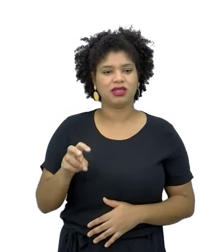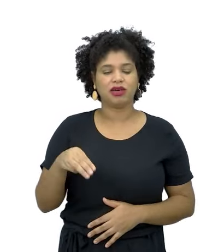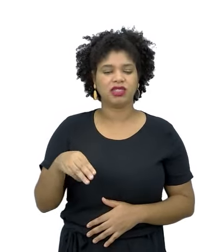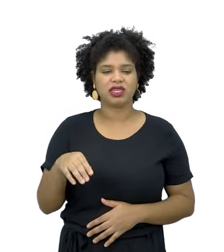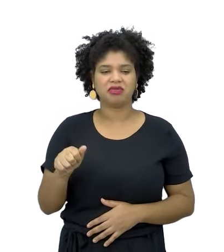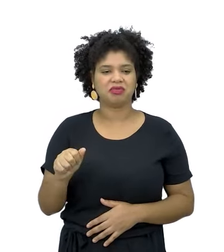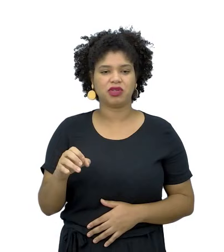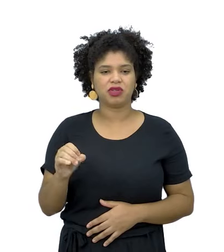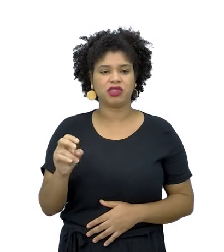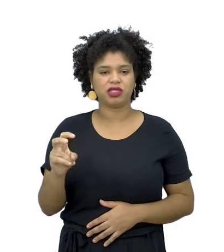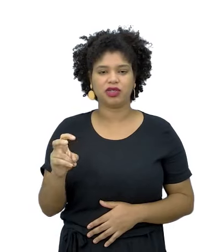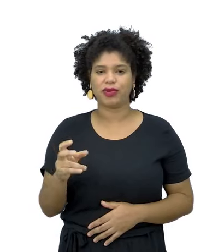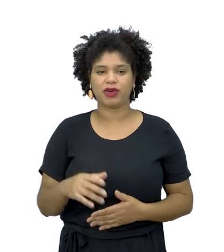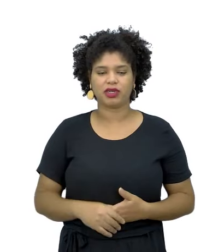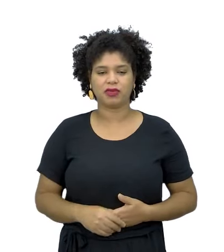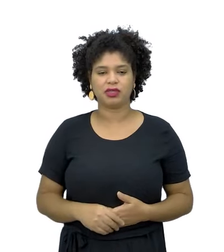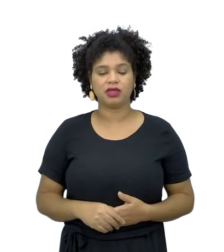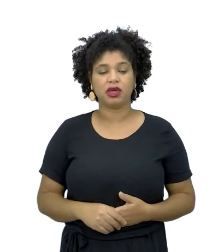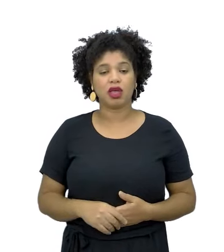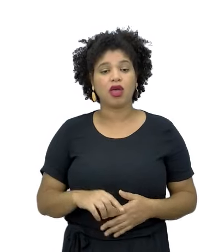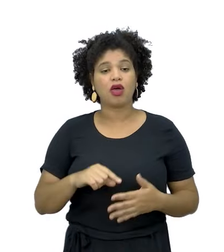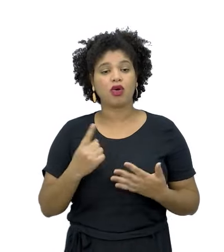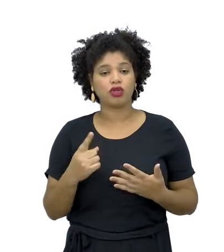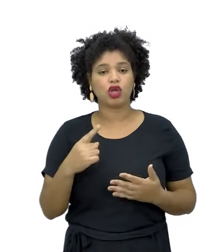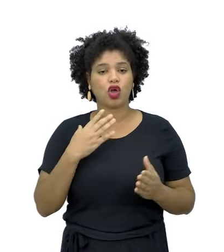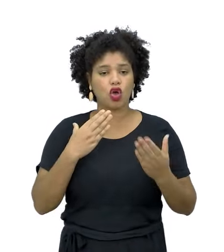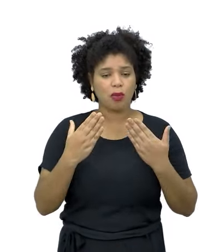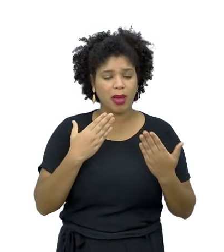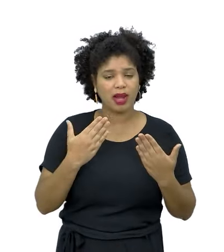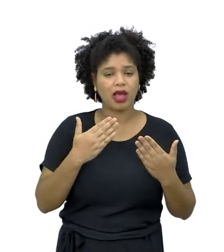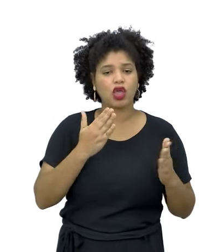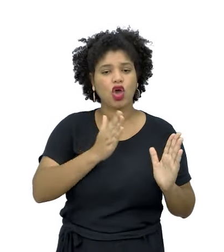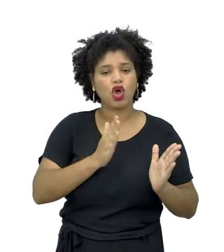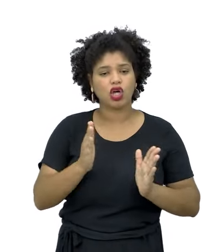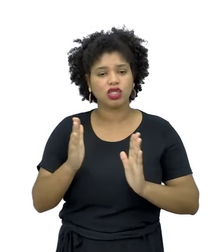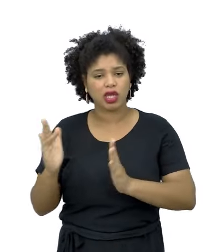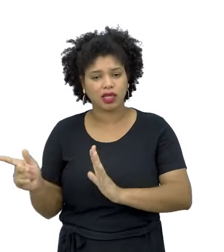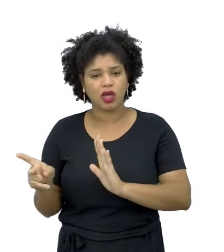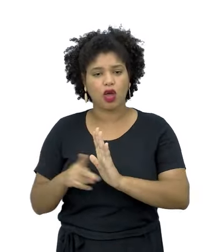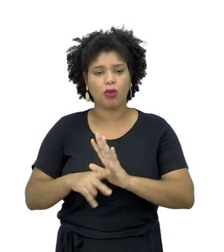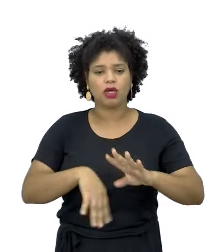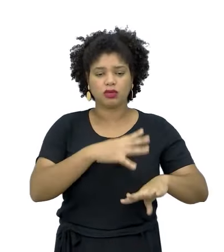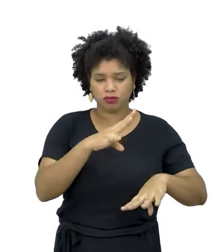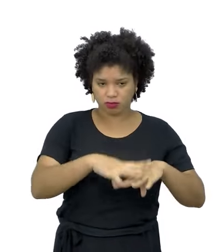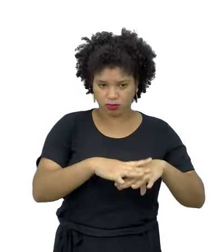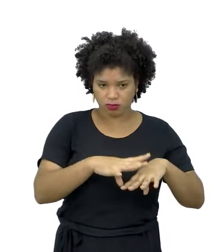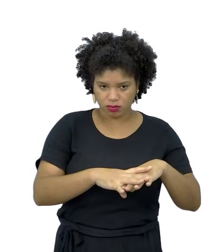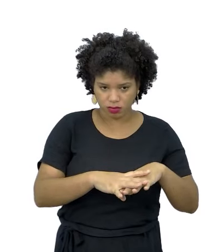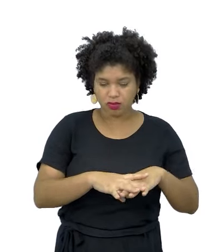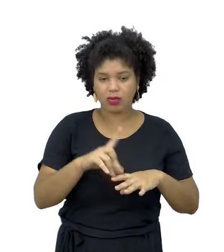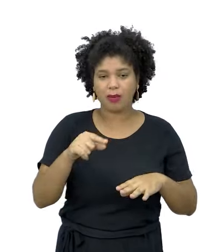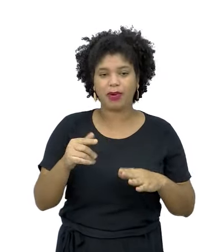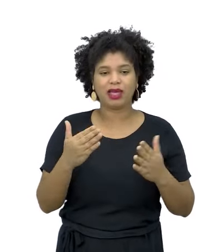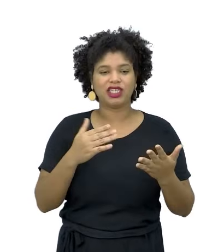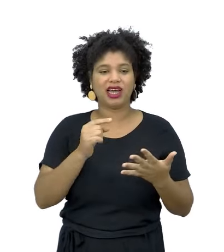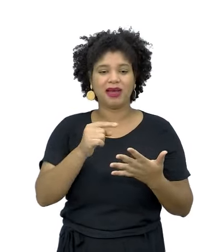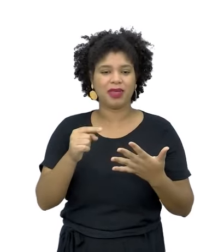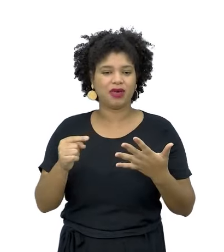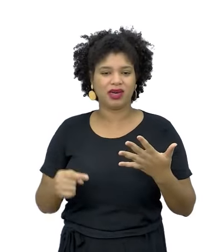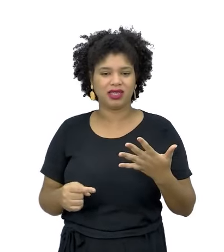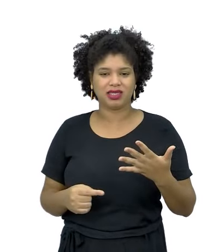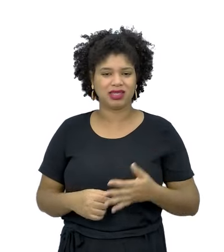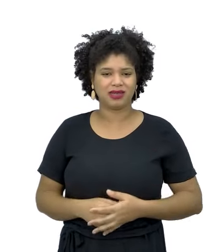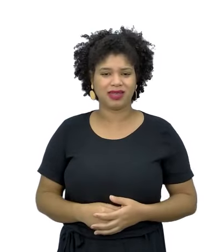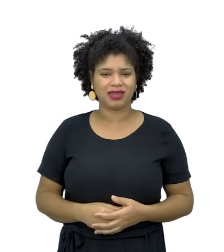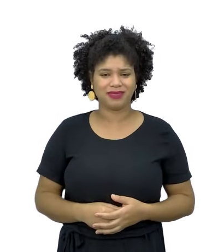e no relacionar, ok? E o objeto de conhecimento matemática é a comparação e a